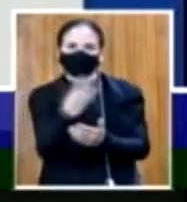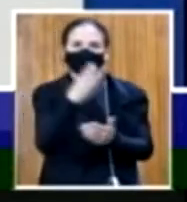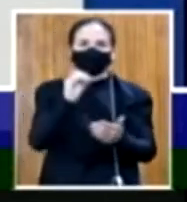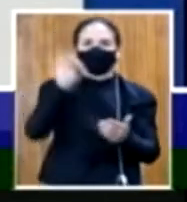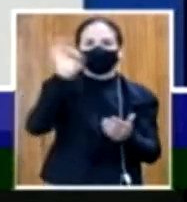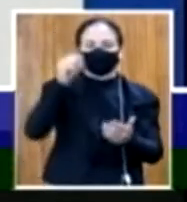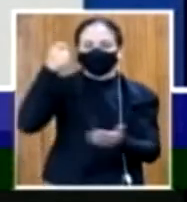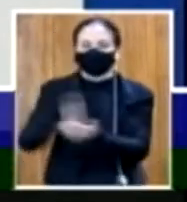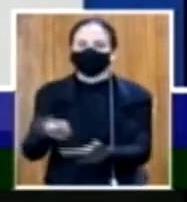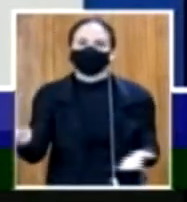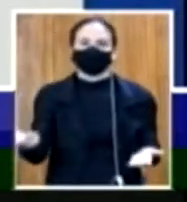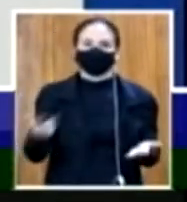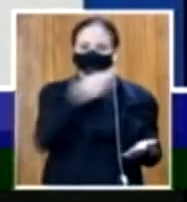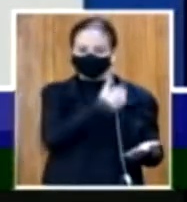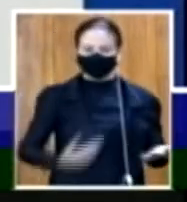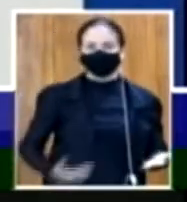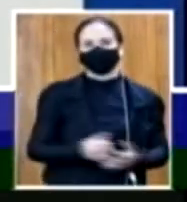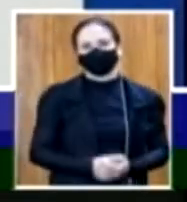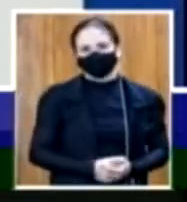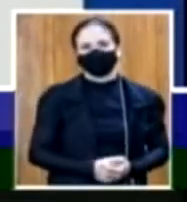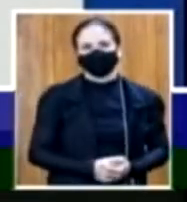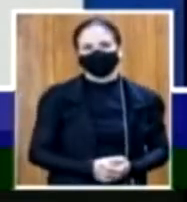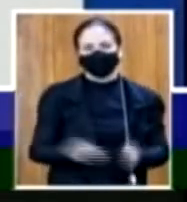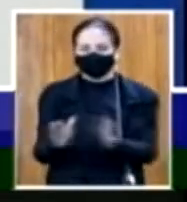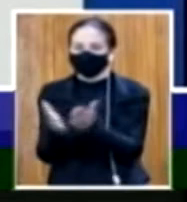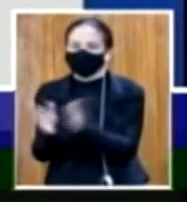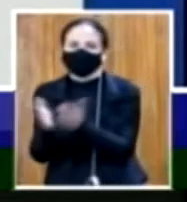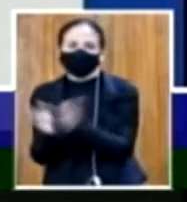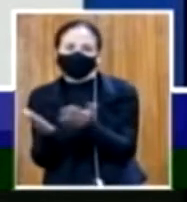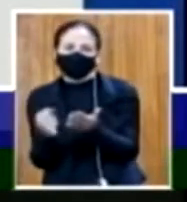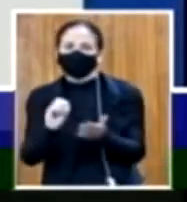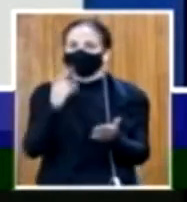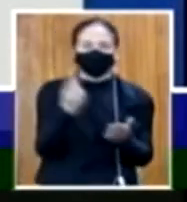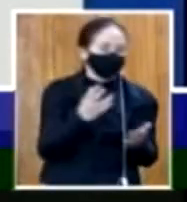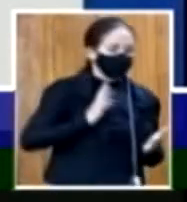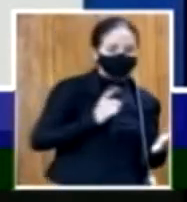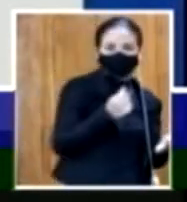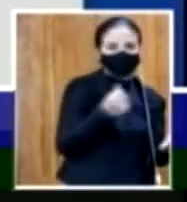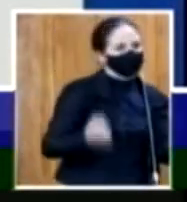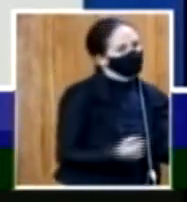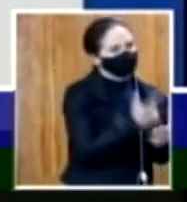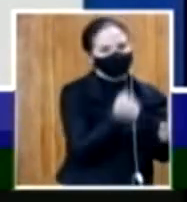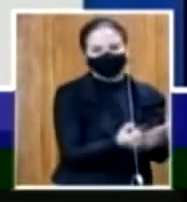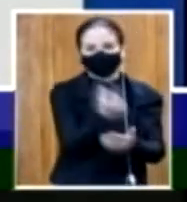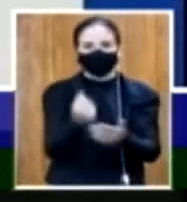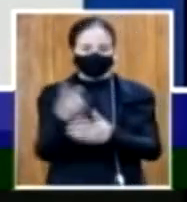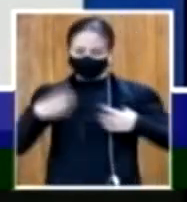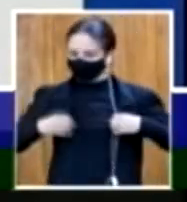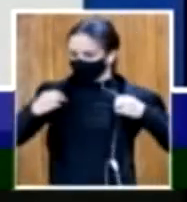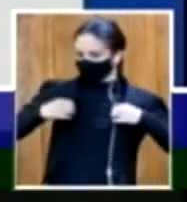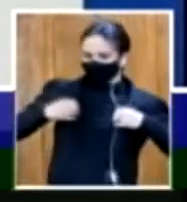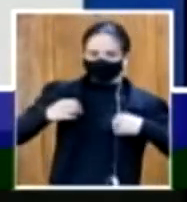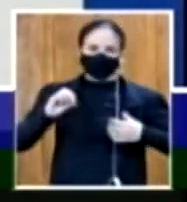pessoa extremamente rica vai consumir. Sobre a roupa que a pessoa